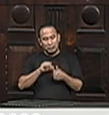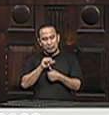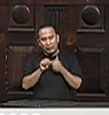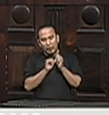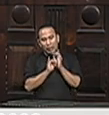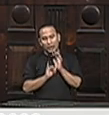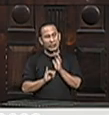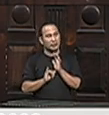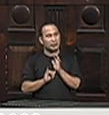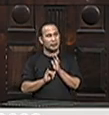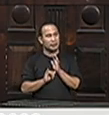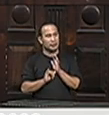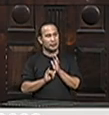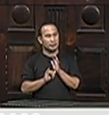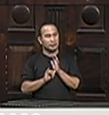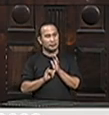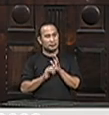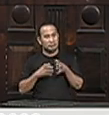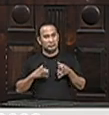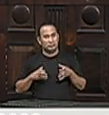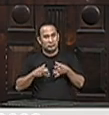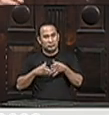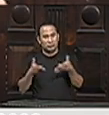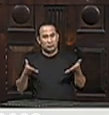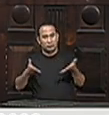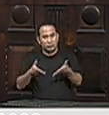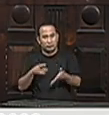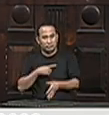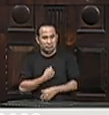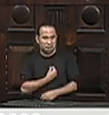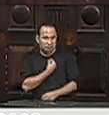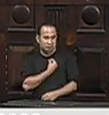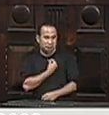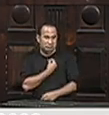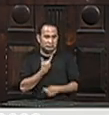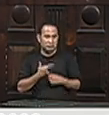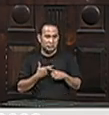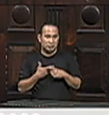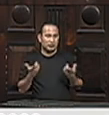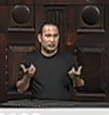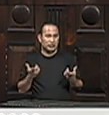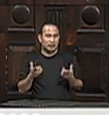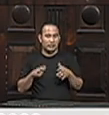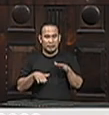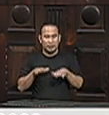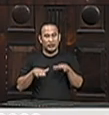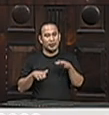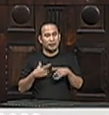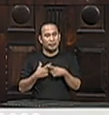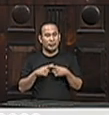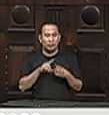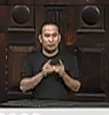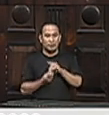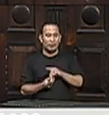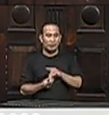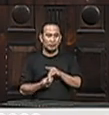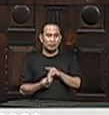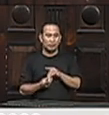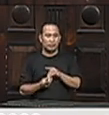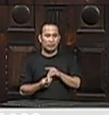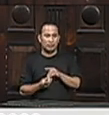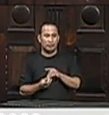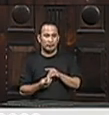é ter amanhã uma composição que privilegie os interesses do setor patronal, assim como